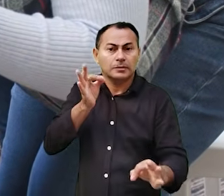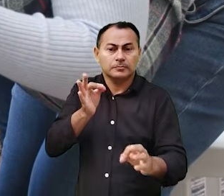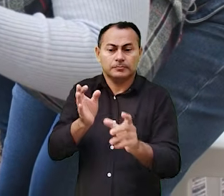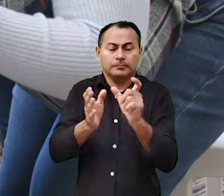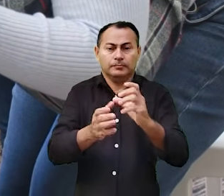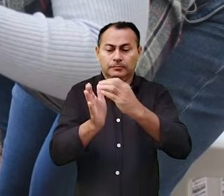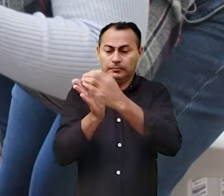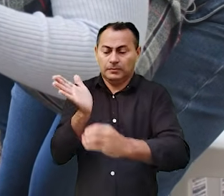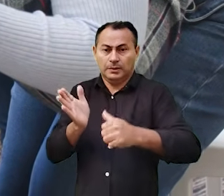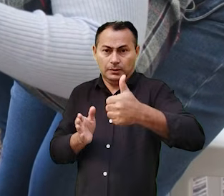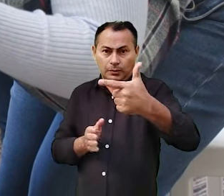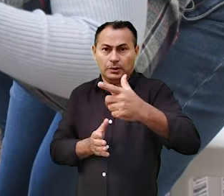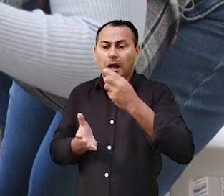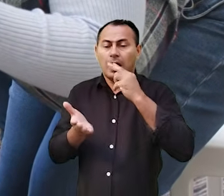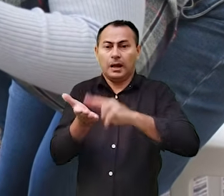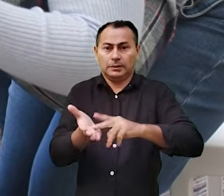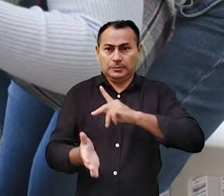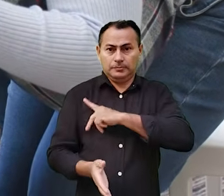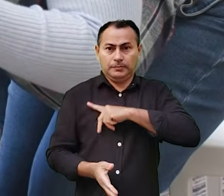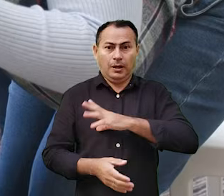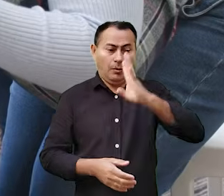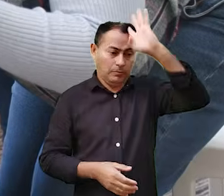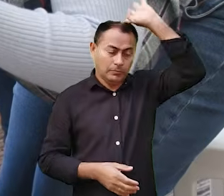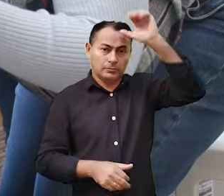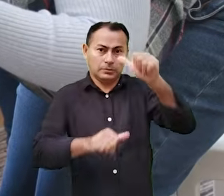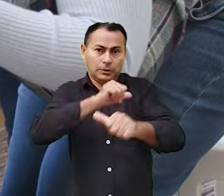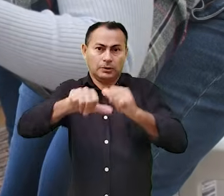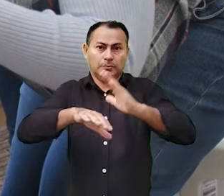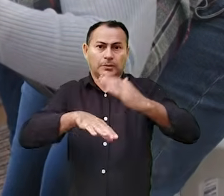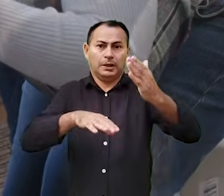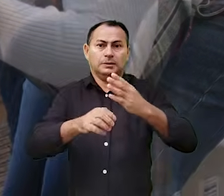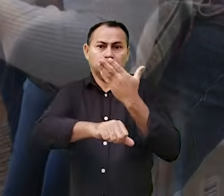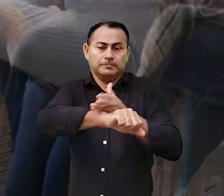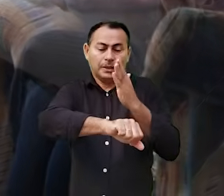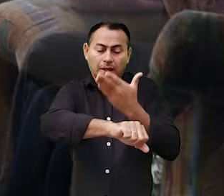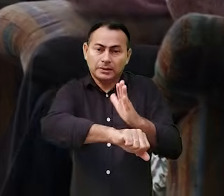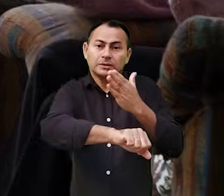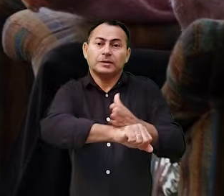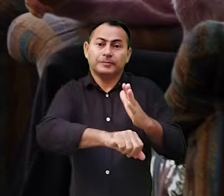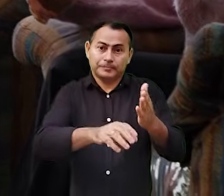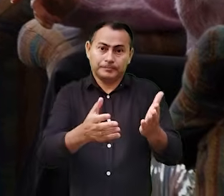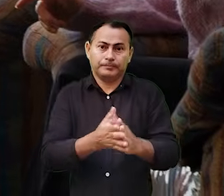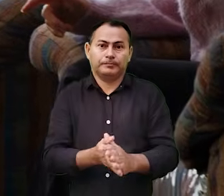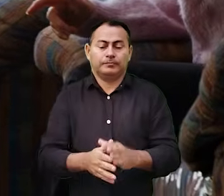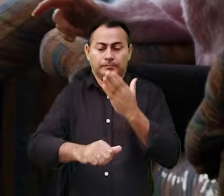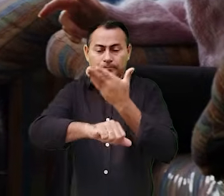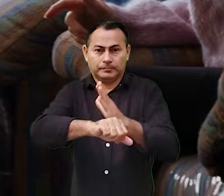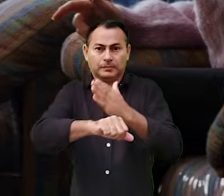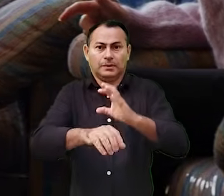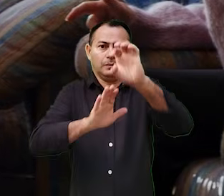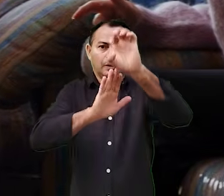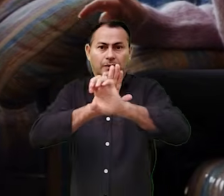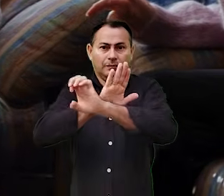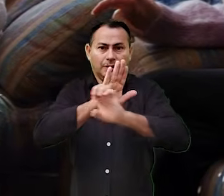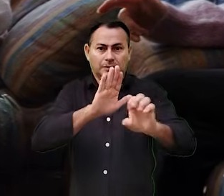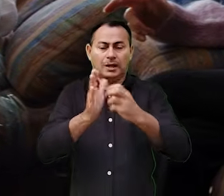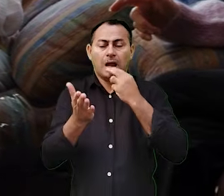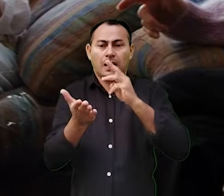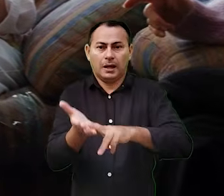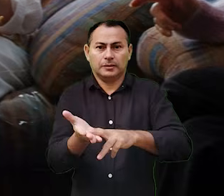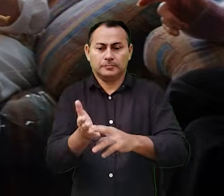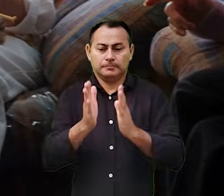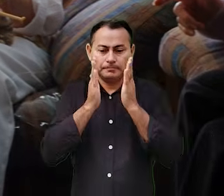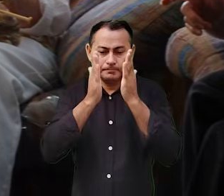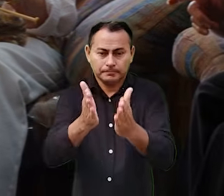densa, a partir do capítulo 12, a carta de Paulo aos Romanos torna-se muito prática. A aplicação do Evangelho